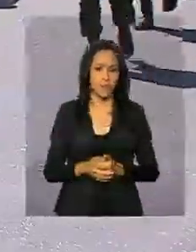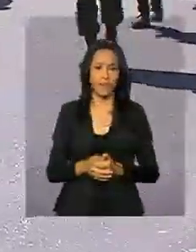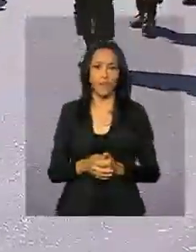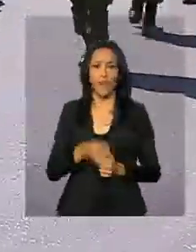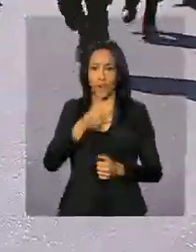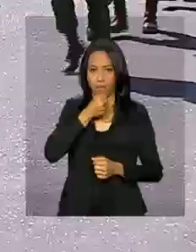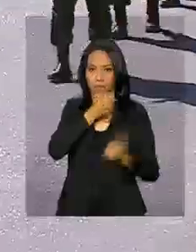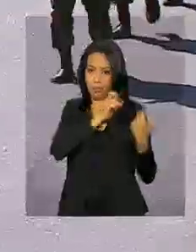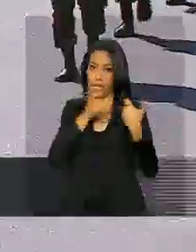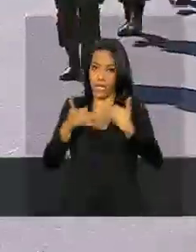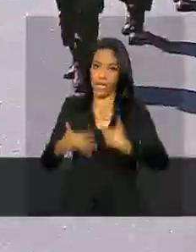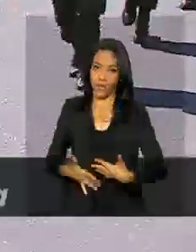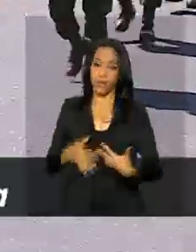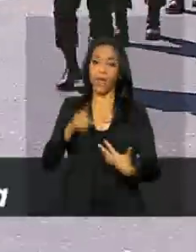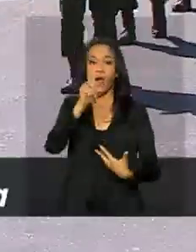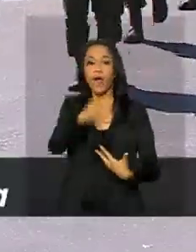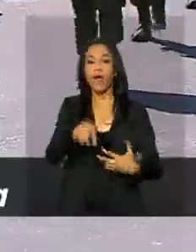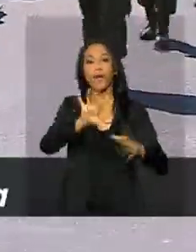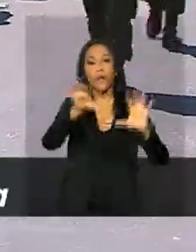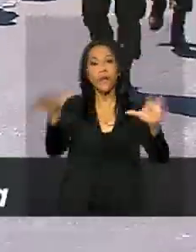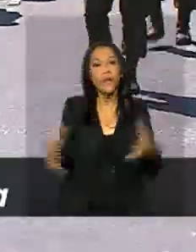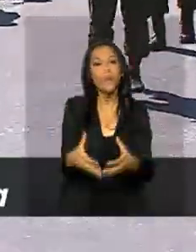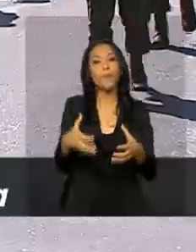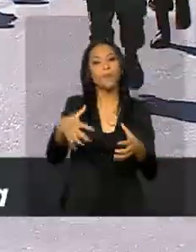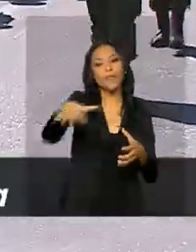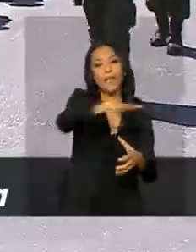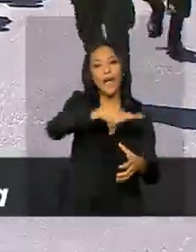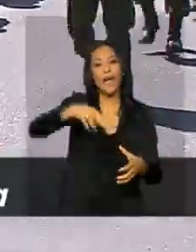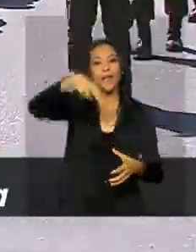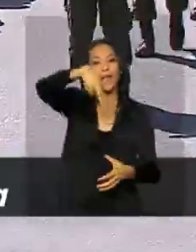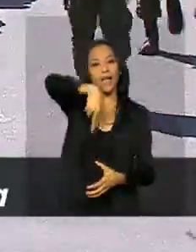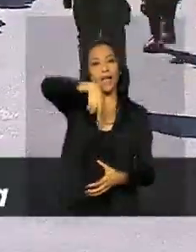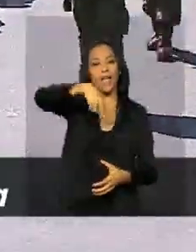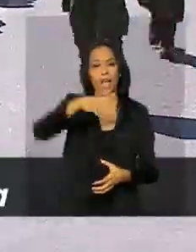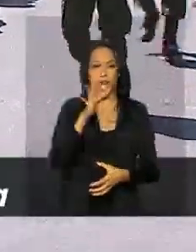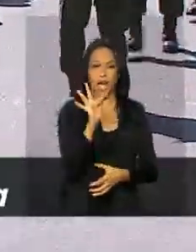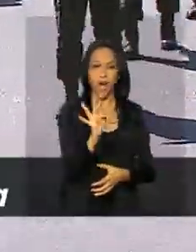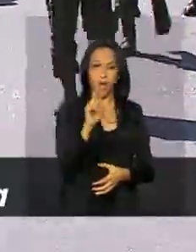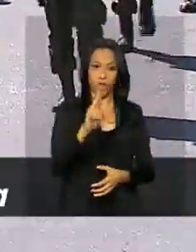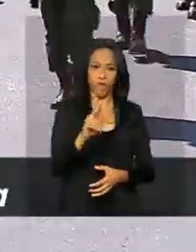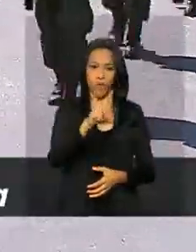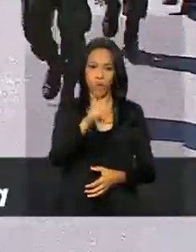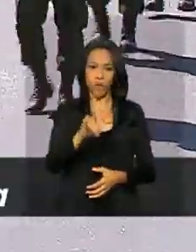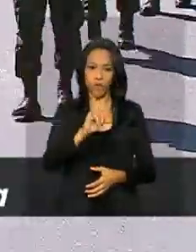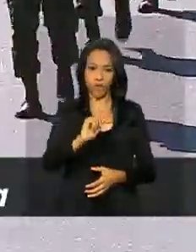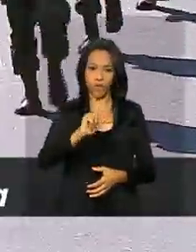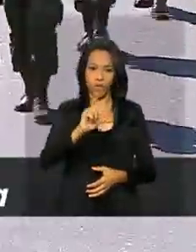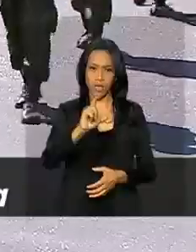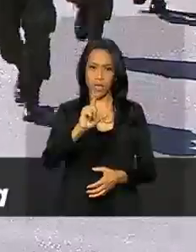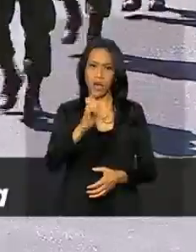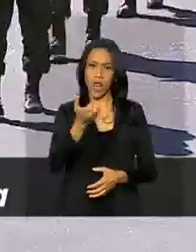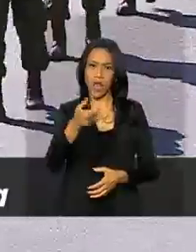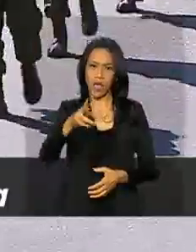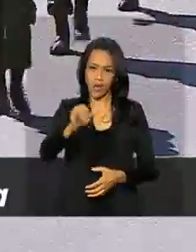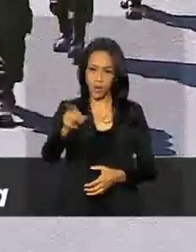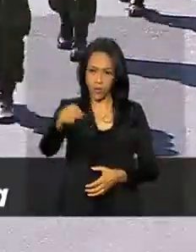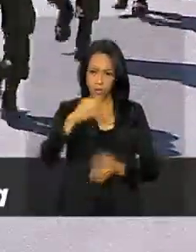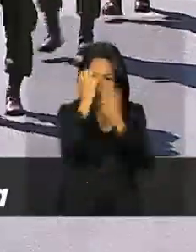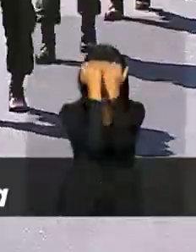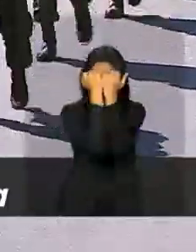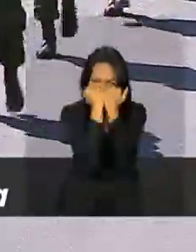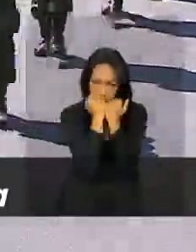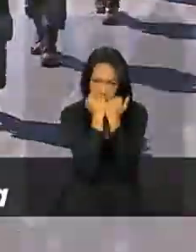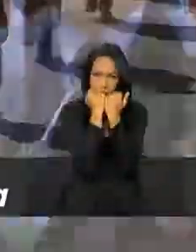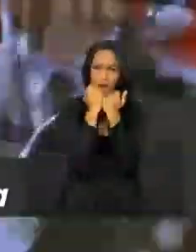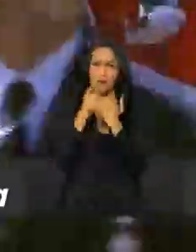aí a Companhia de Fuzileiros Navais utilizando o uniforme operativo, camuflado, uniforme utilizado em operações